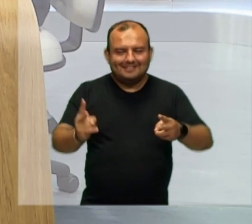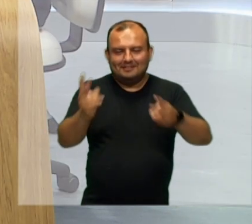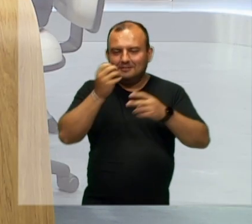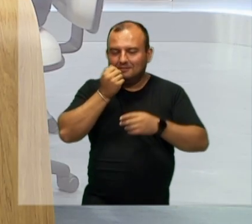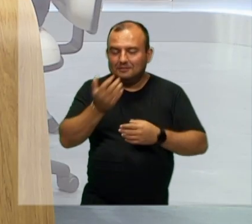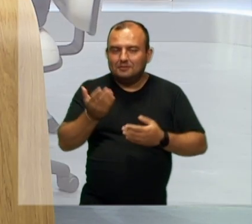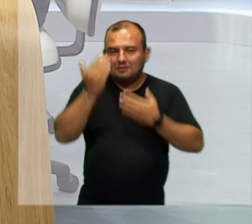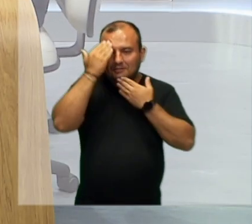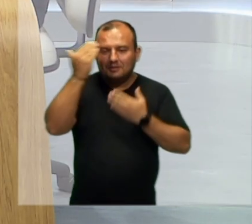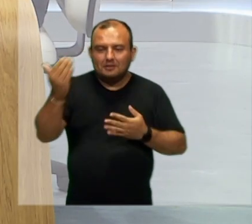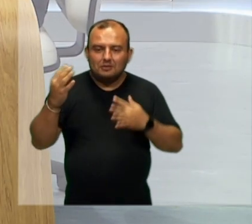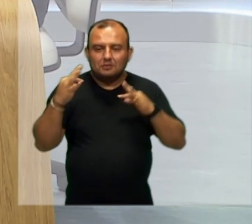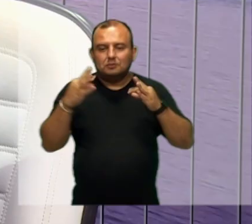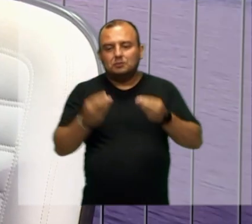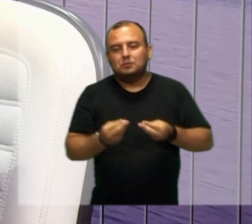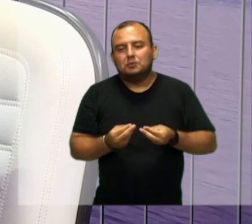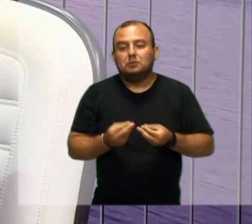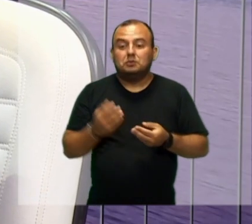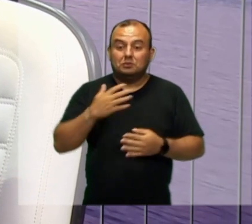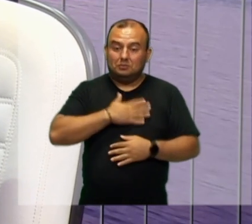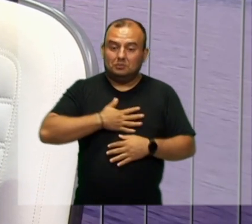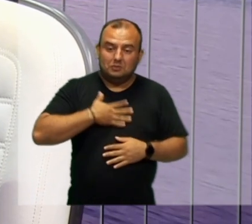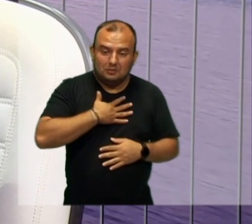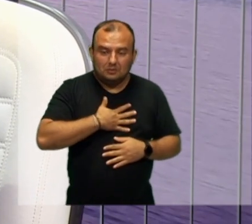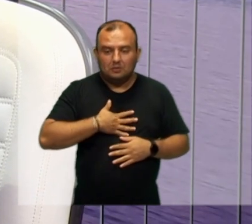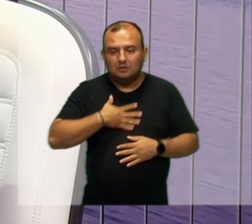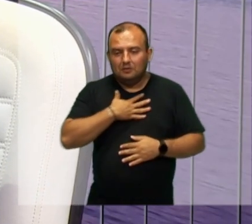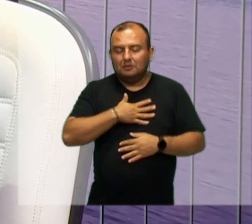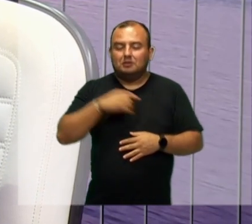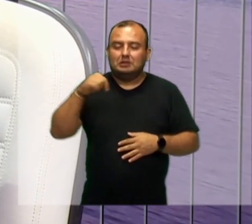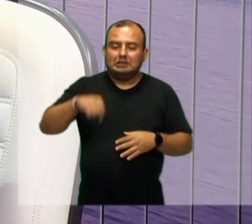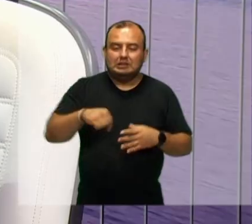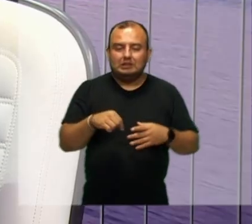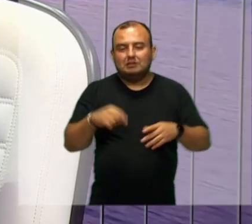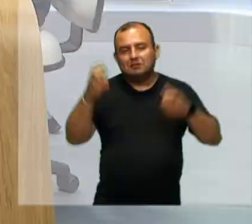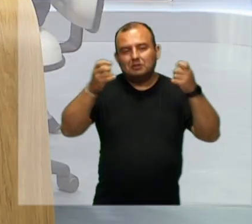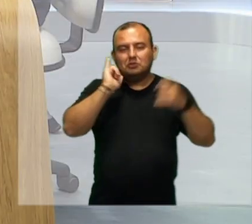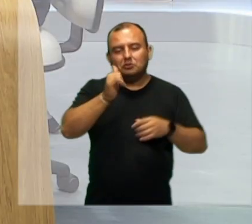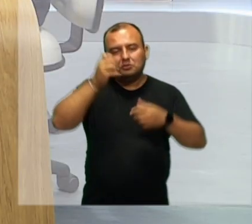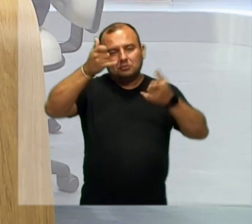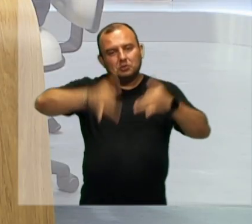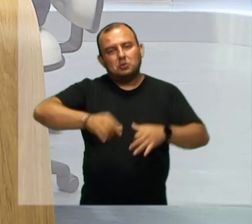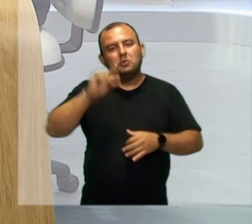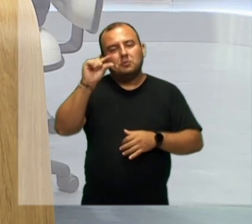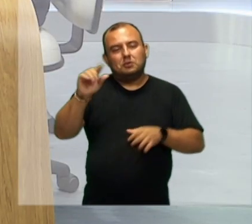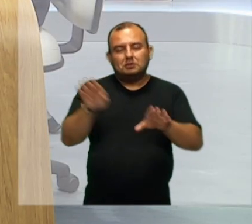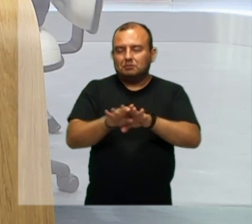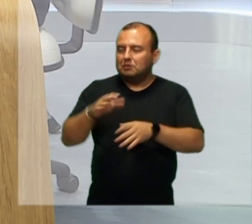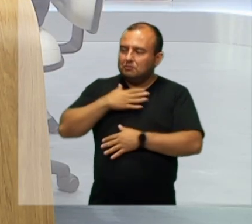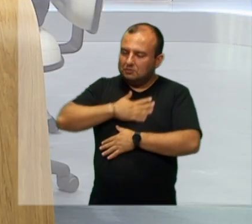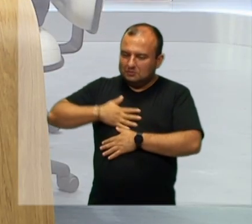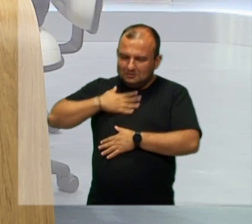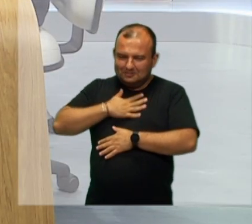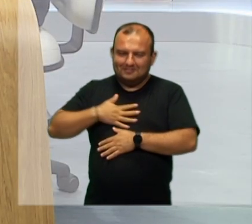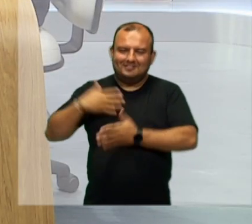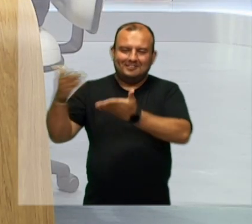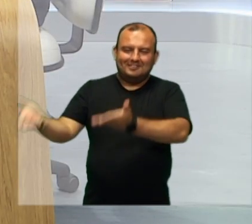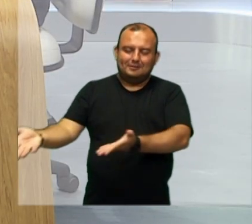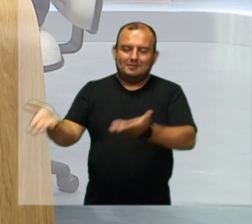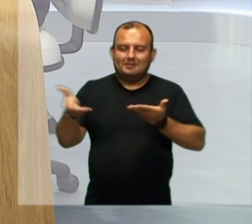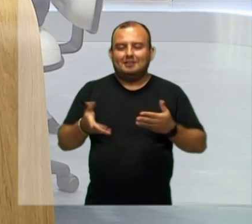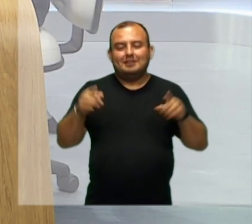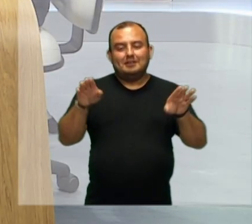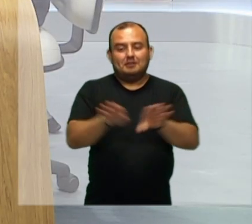Obrigado, Elis. Obrigado a todos. É uma honra estar aqui, poder contar um pouquinho da nossa história. É uma honra para nós sempre te receber aqui,